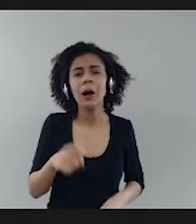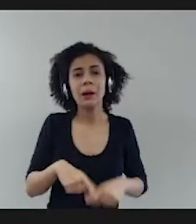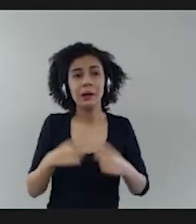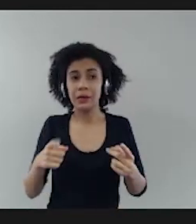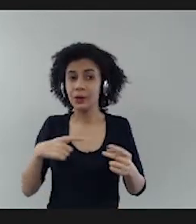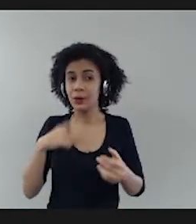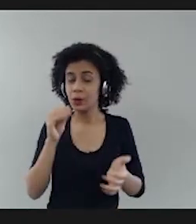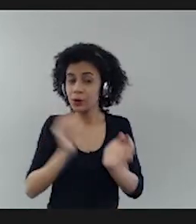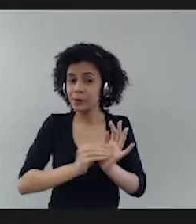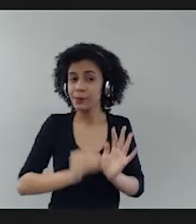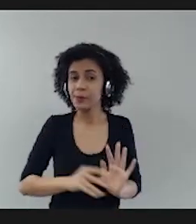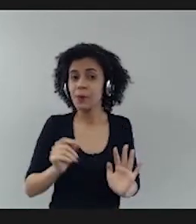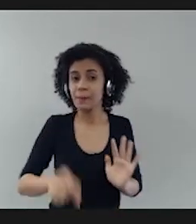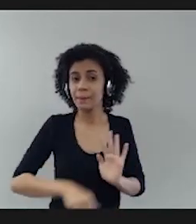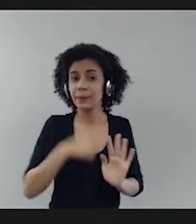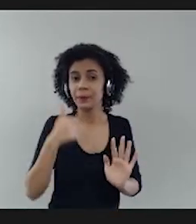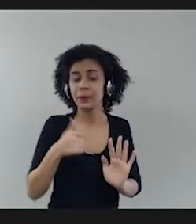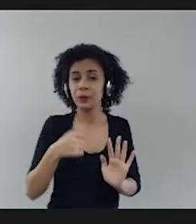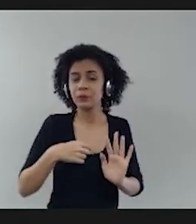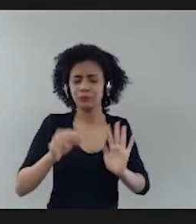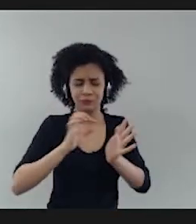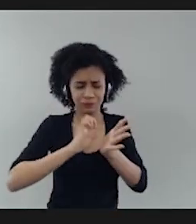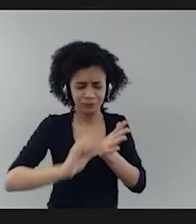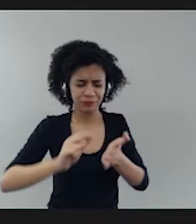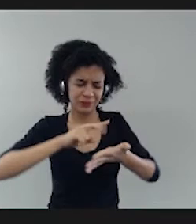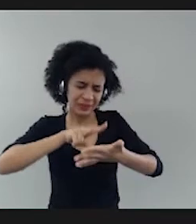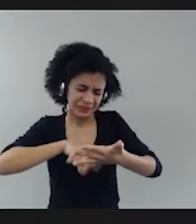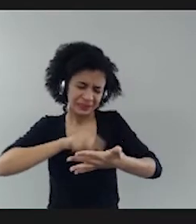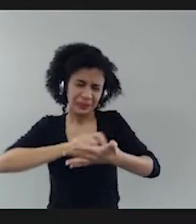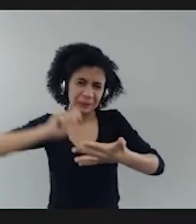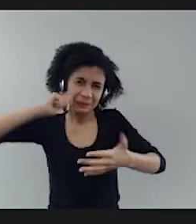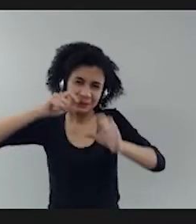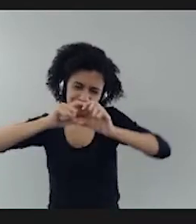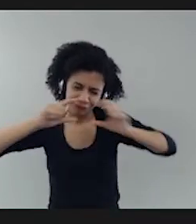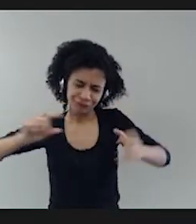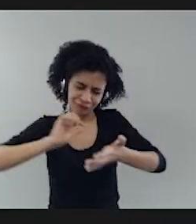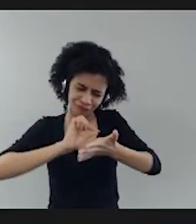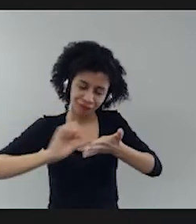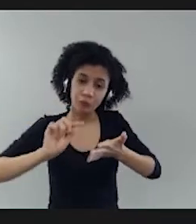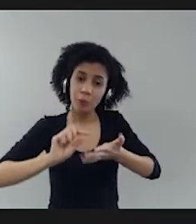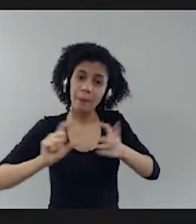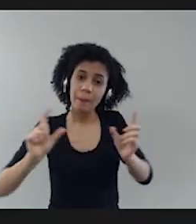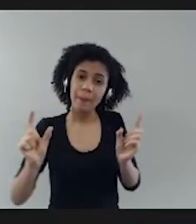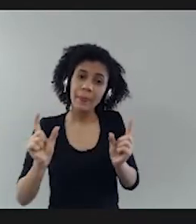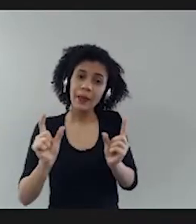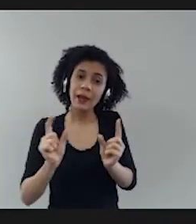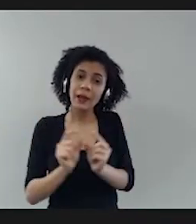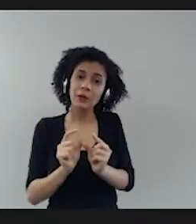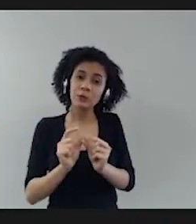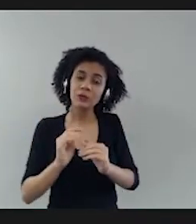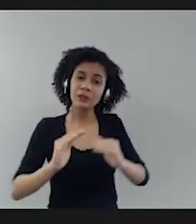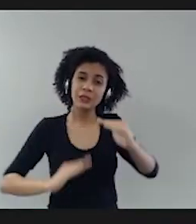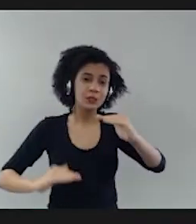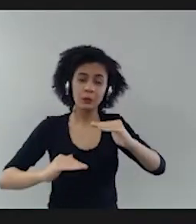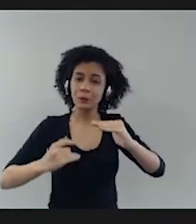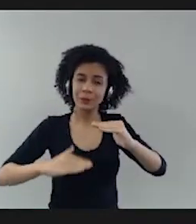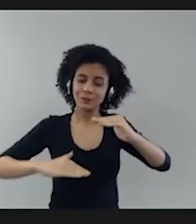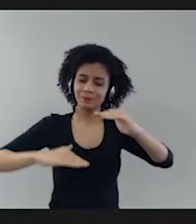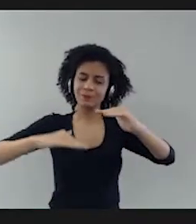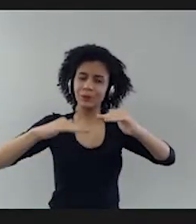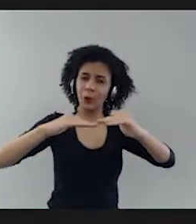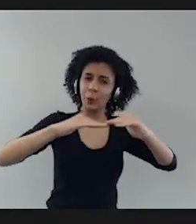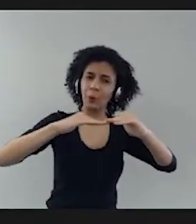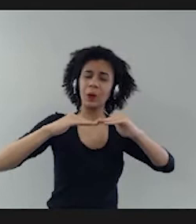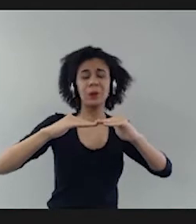dentre elas eu coloquei em primeiro lugar, e eu grifei, eu botei negrito, porque é reduzir as desigualdades. Reduzir